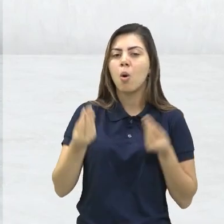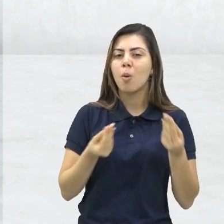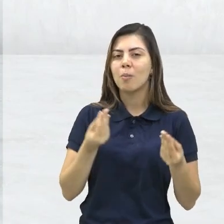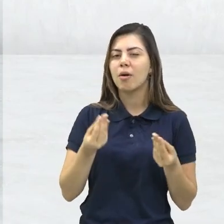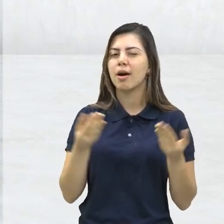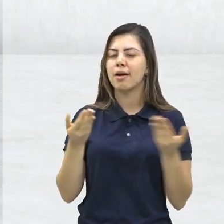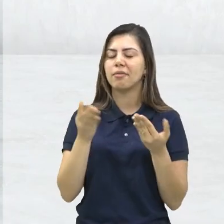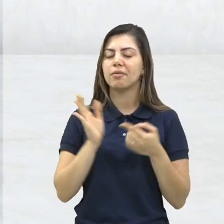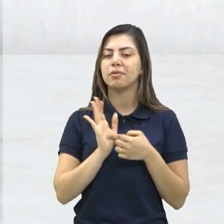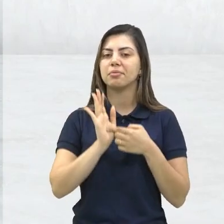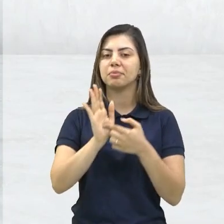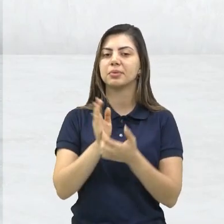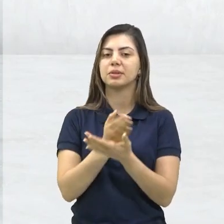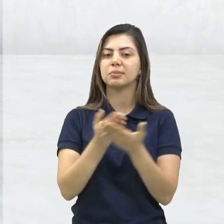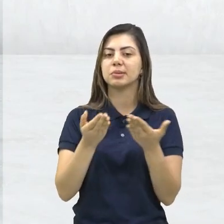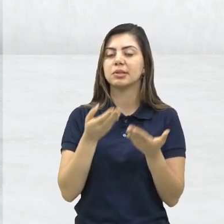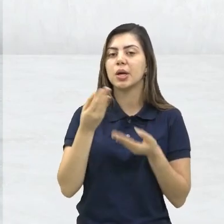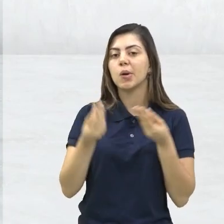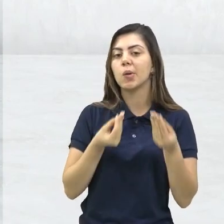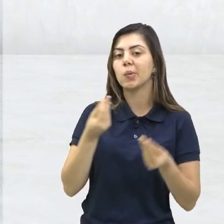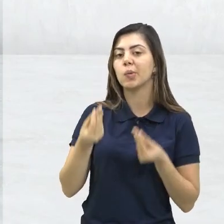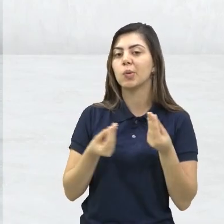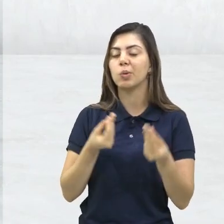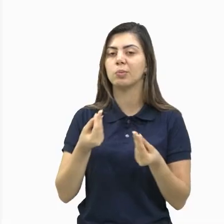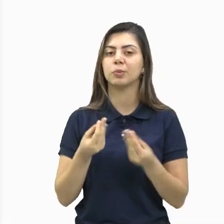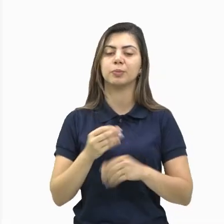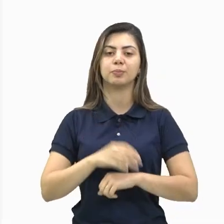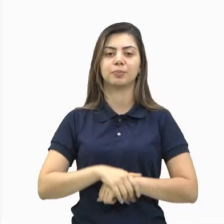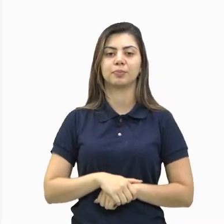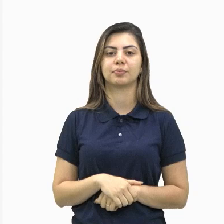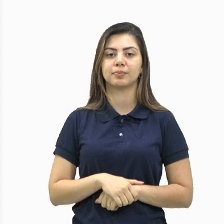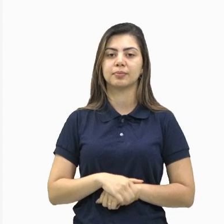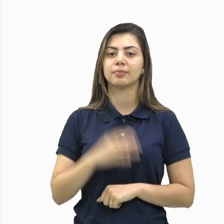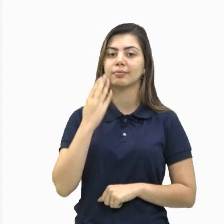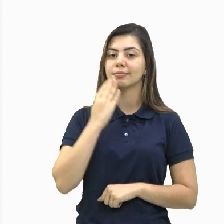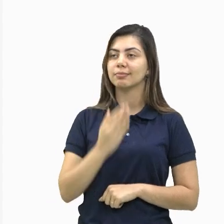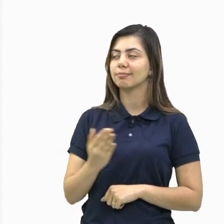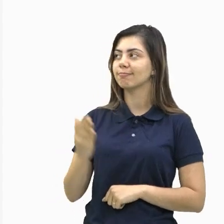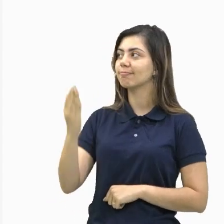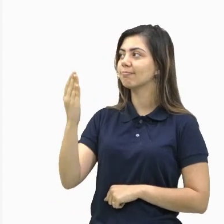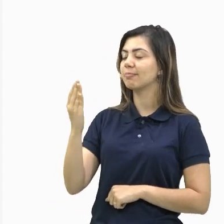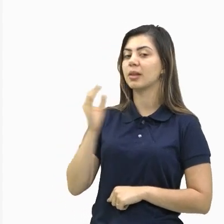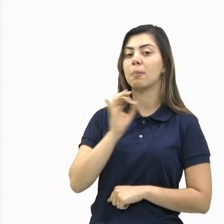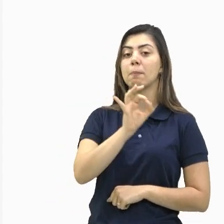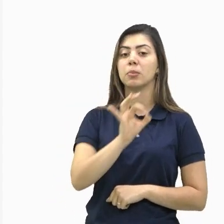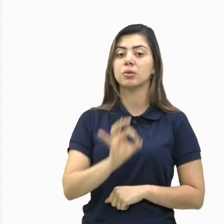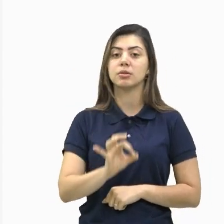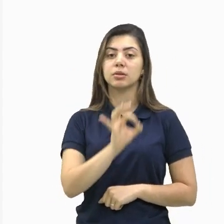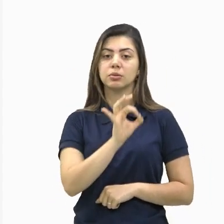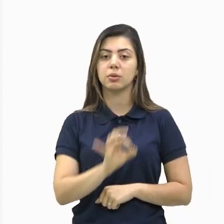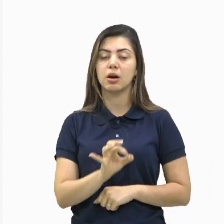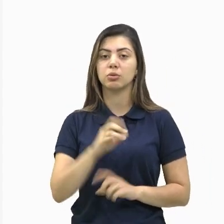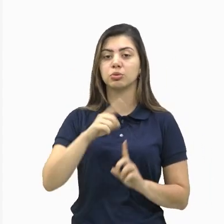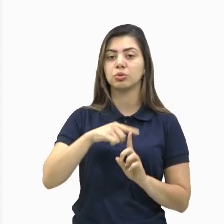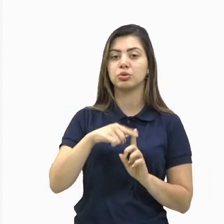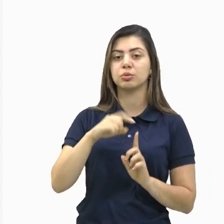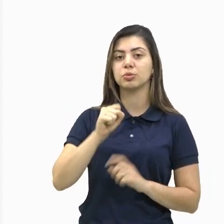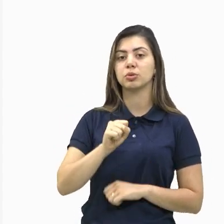ideia, né, num contexto de percentual sucessivo. Percentual sucessivo. Veja só na cartela aí o que o professor